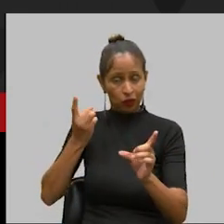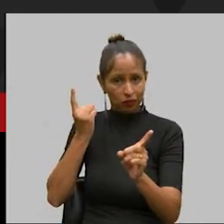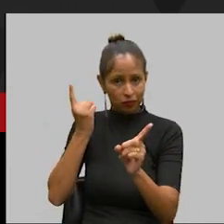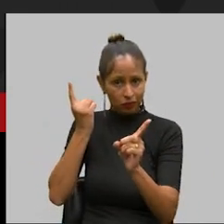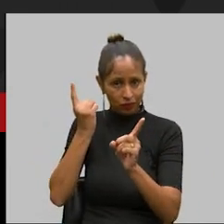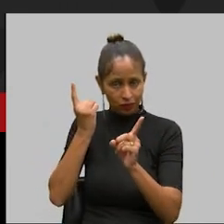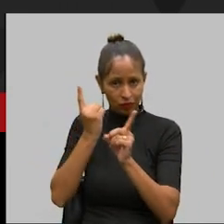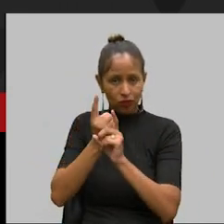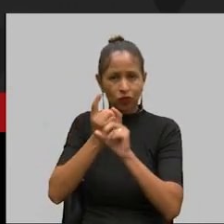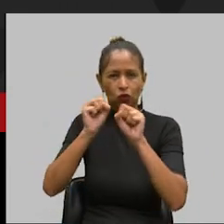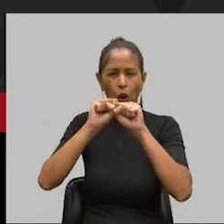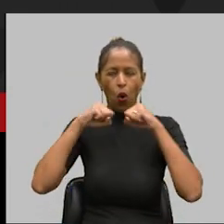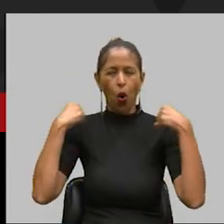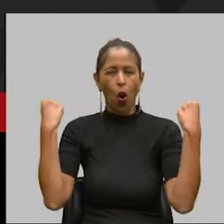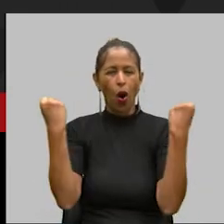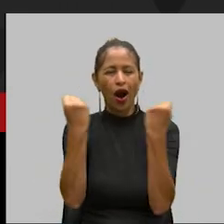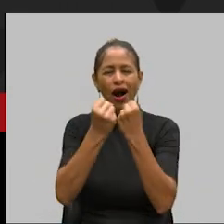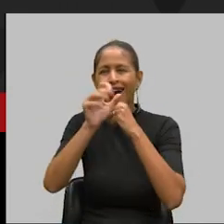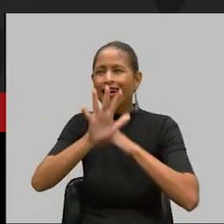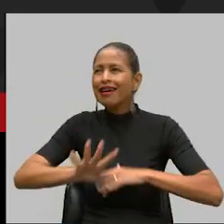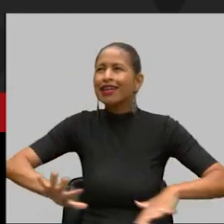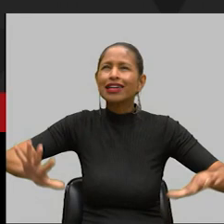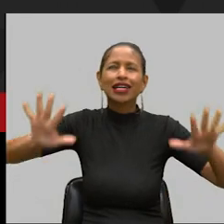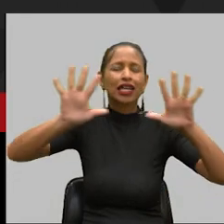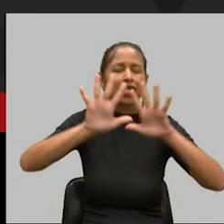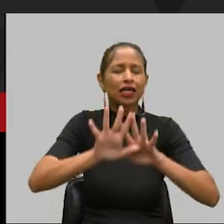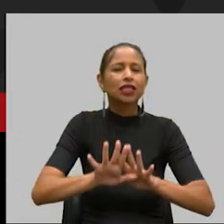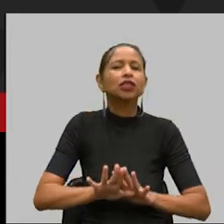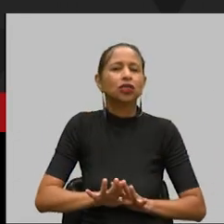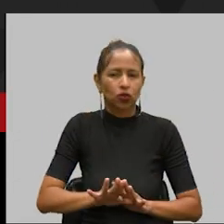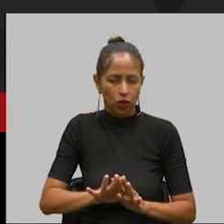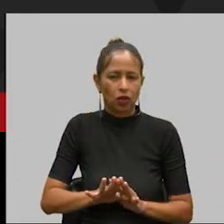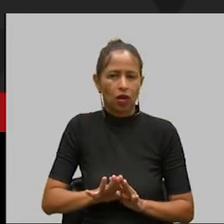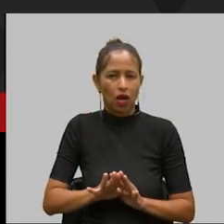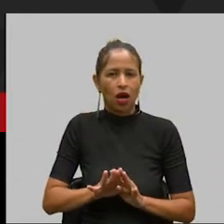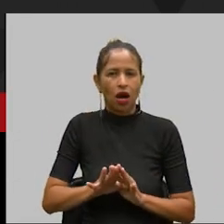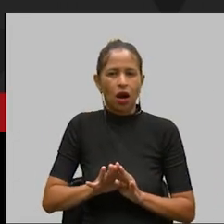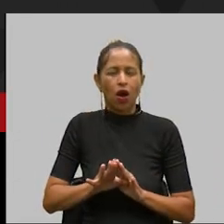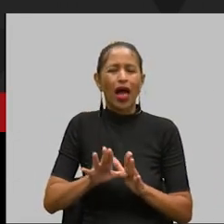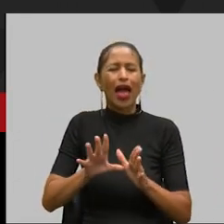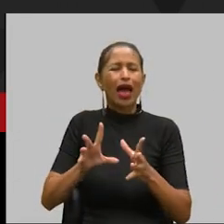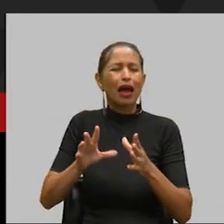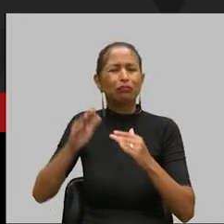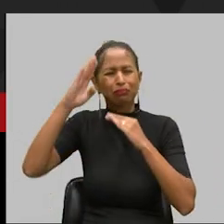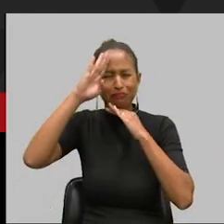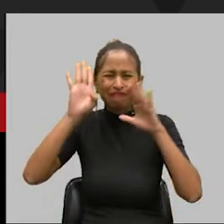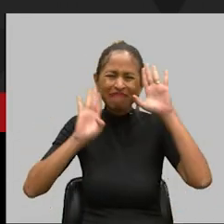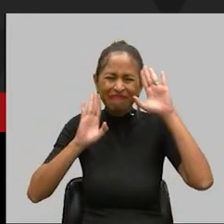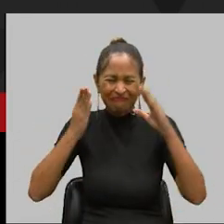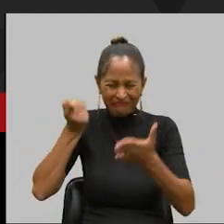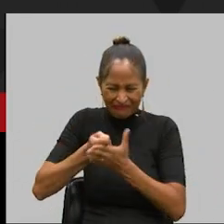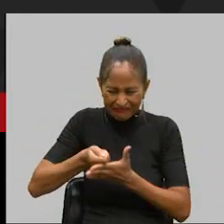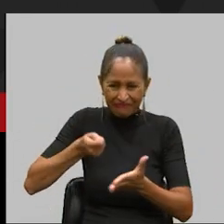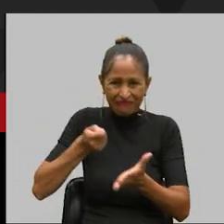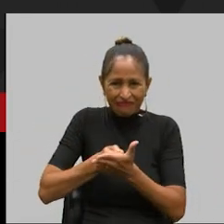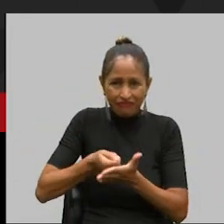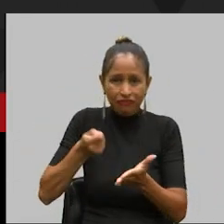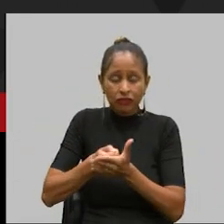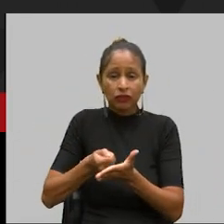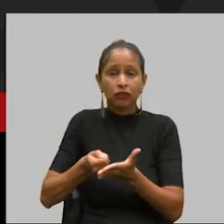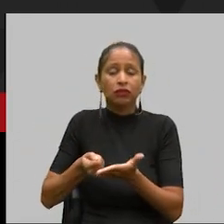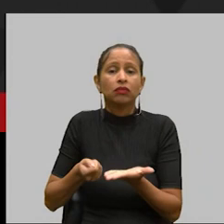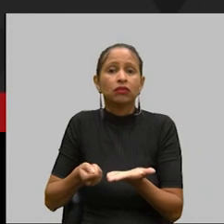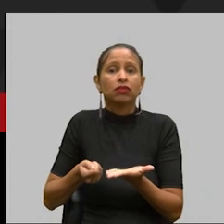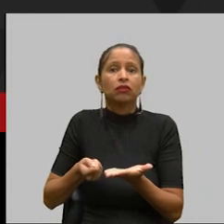um Congresso Nacional extremamente conservador né que solam a educação do